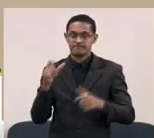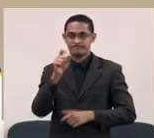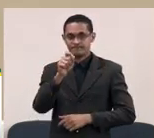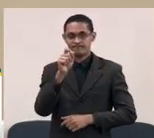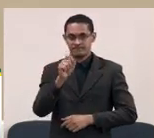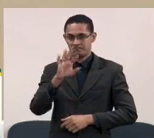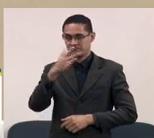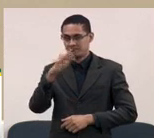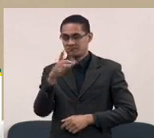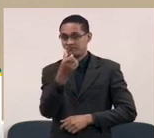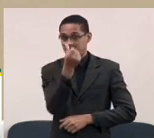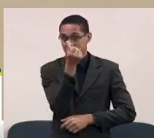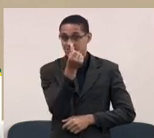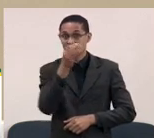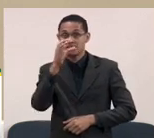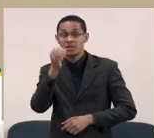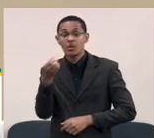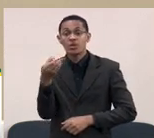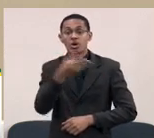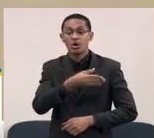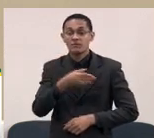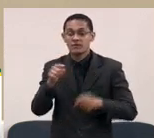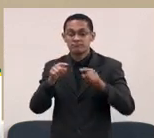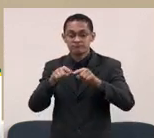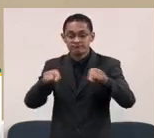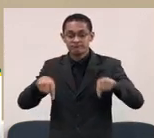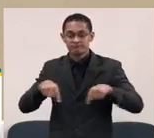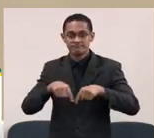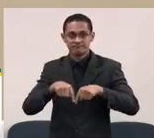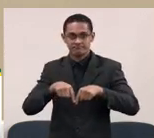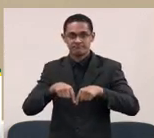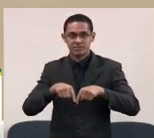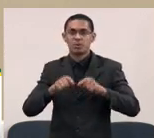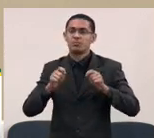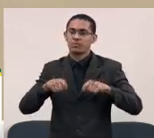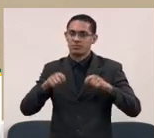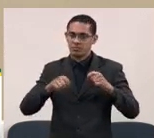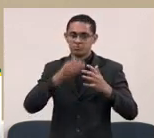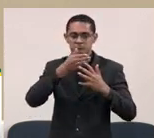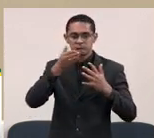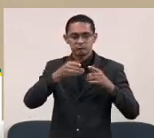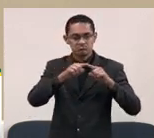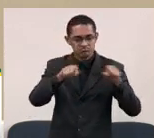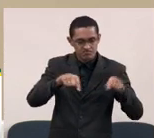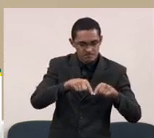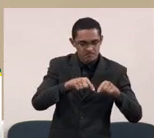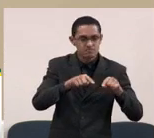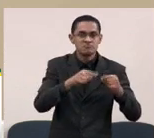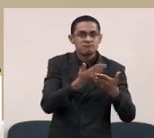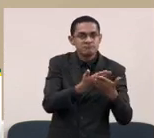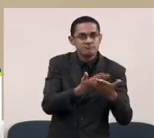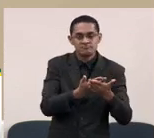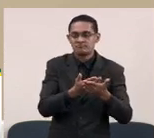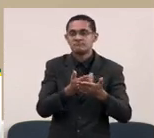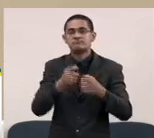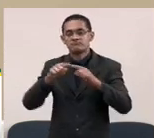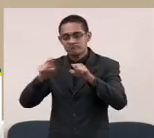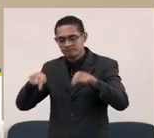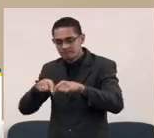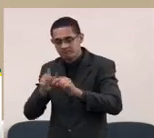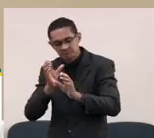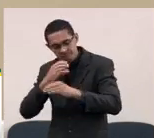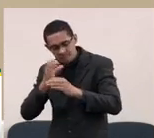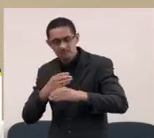de 60 novas salas, que podem ser distribuídas entre salas de aulas,